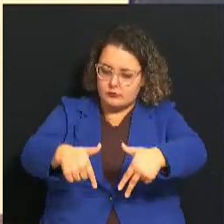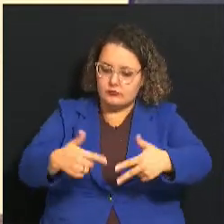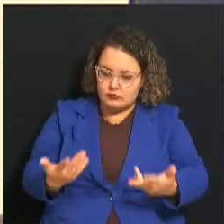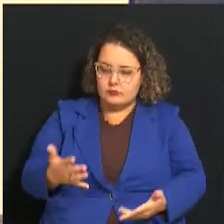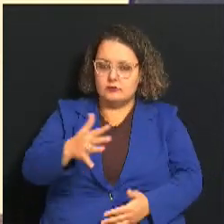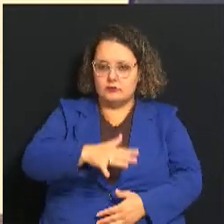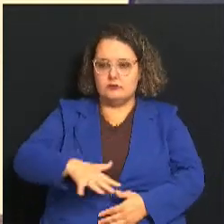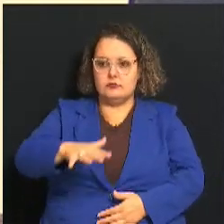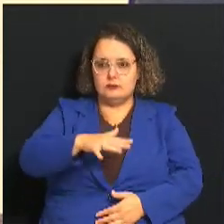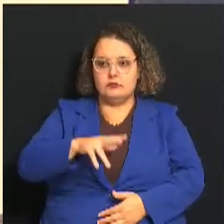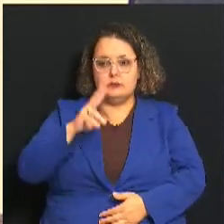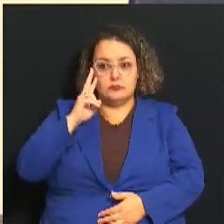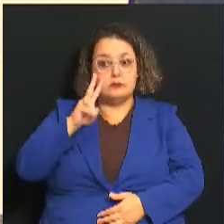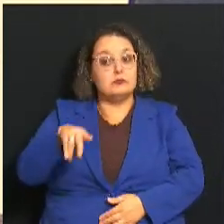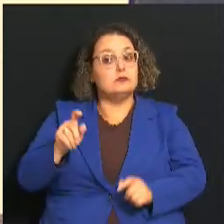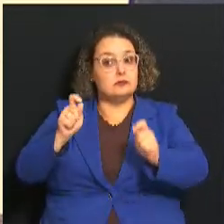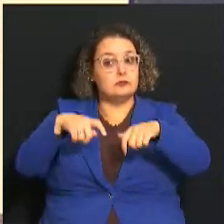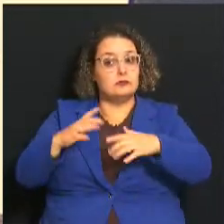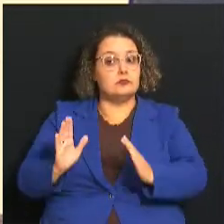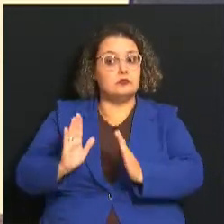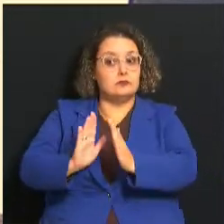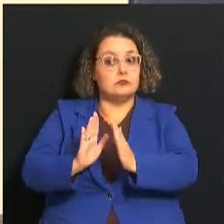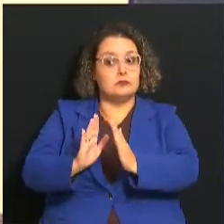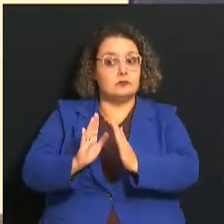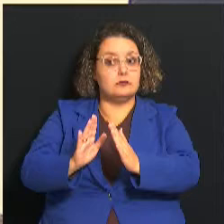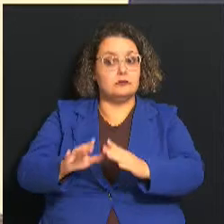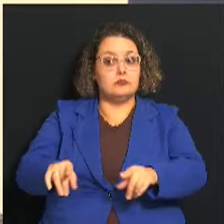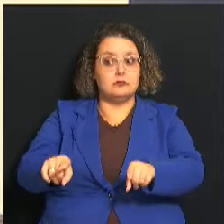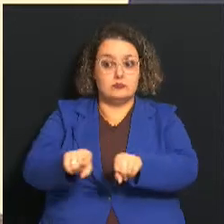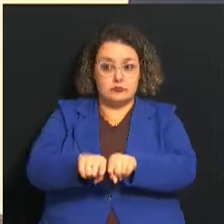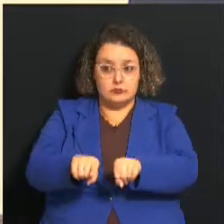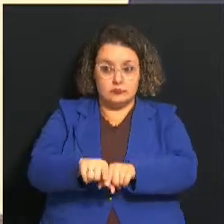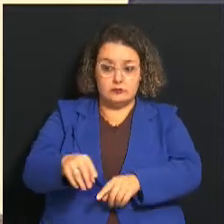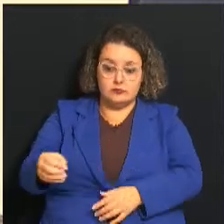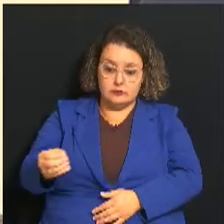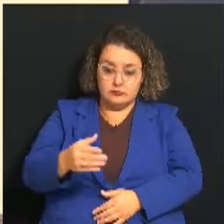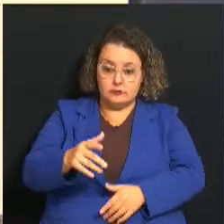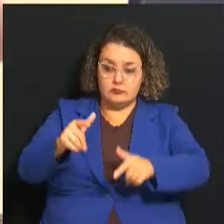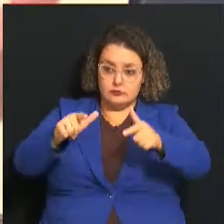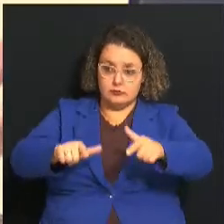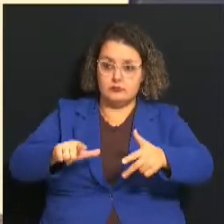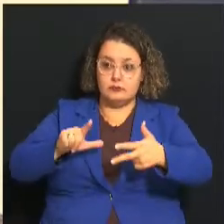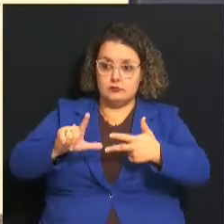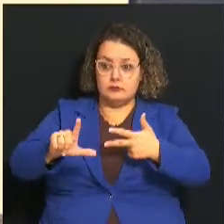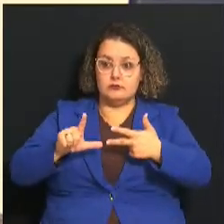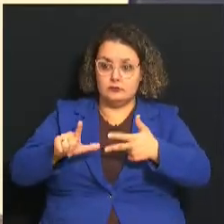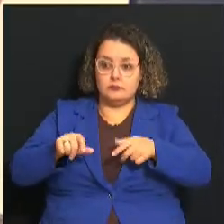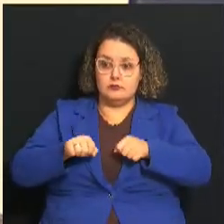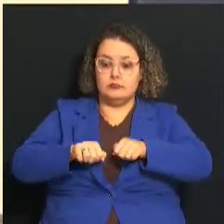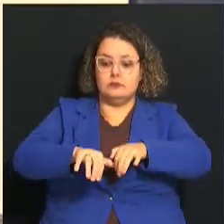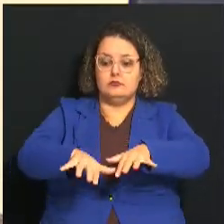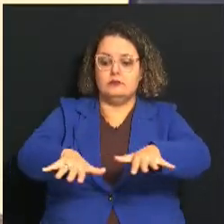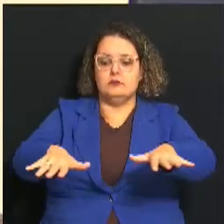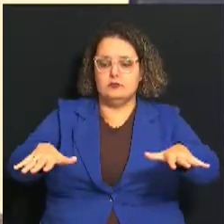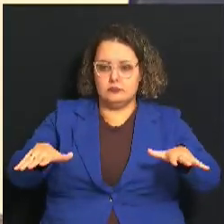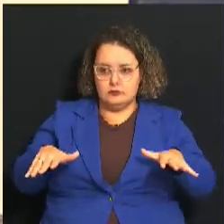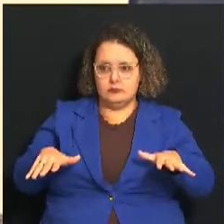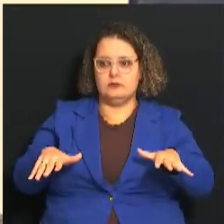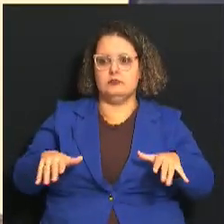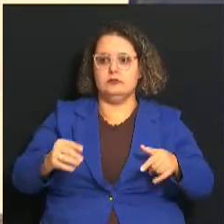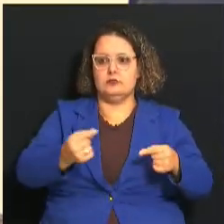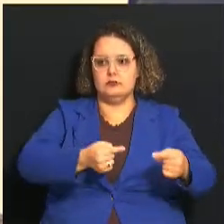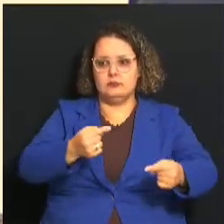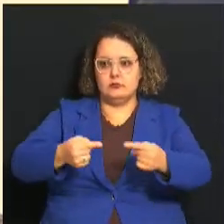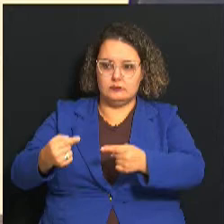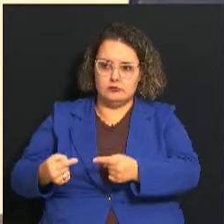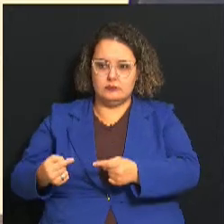a possibilidade da frente ser também um novo espaço do Legislativo para ampliar alguns debates, para